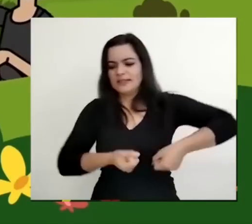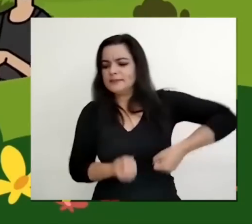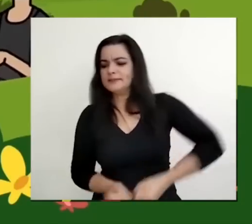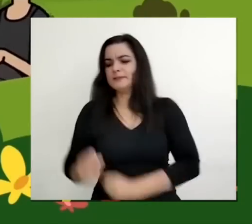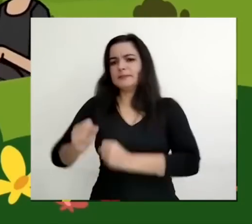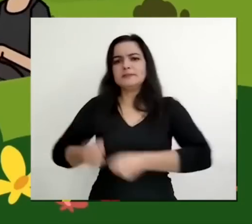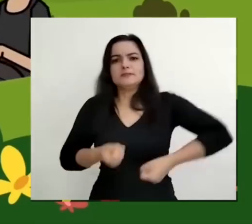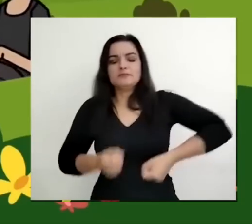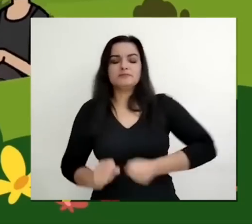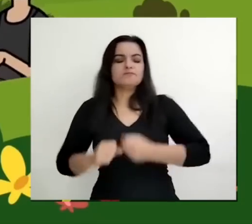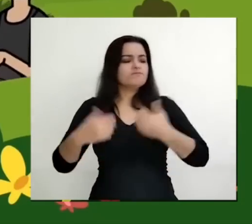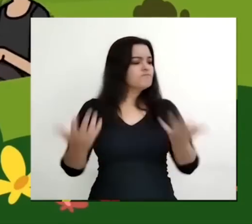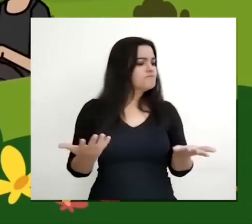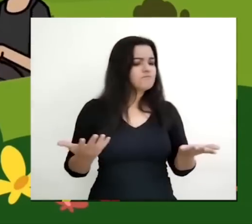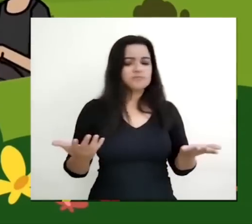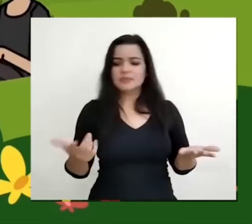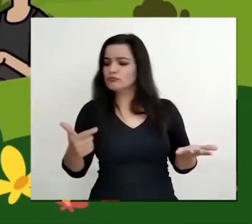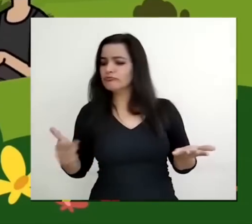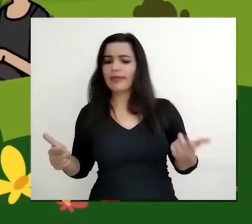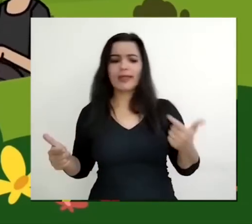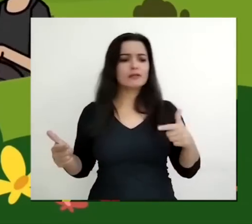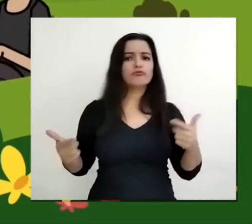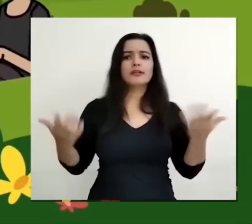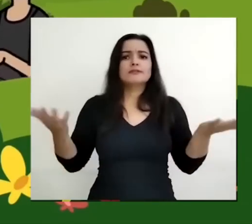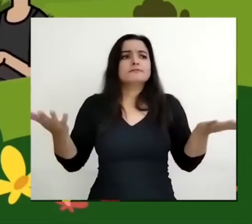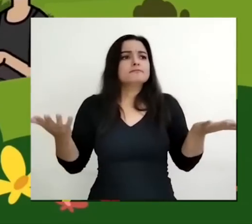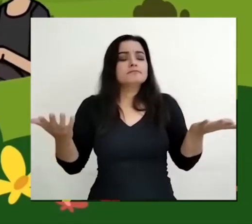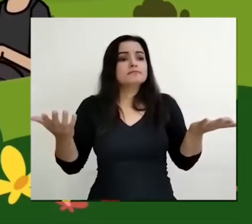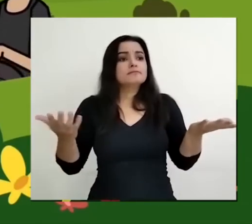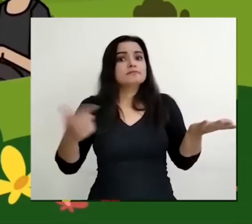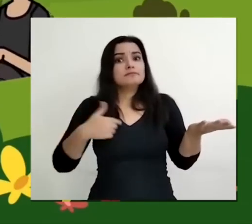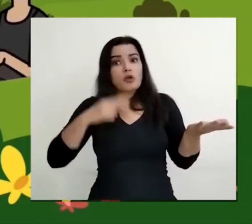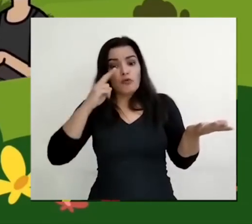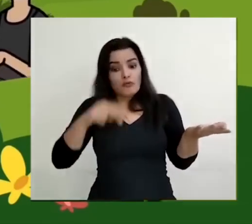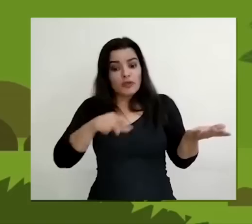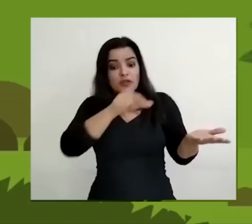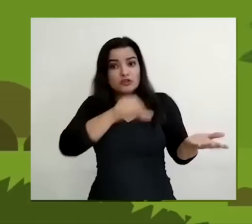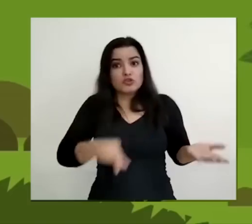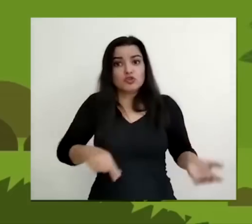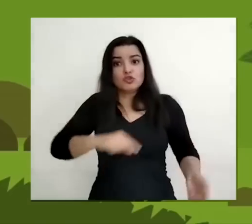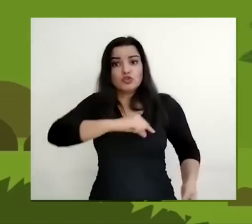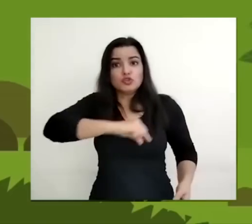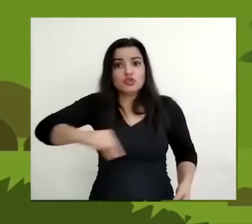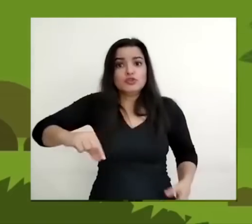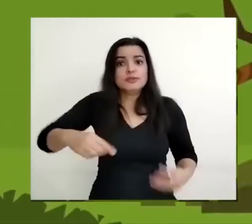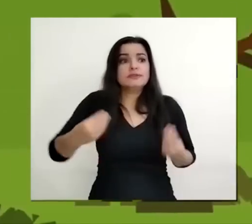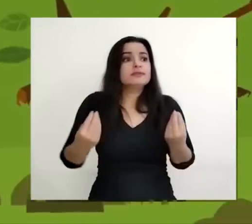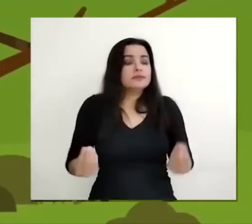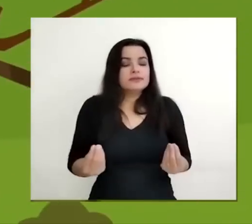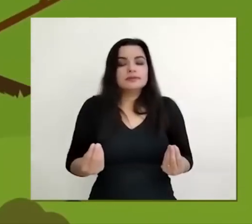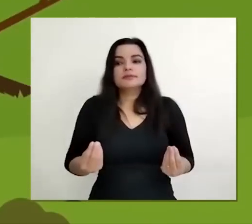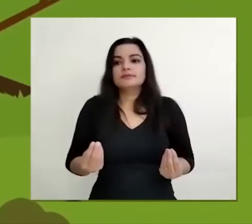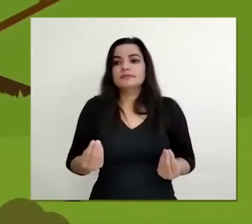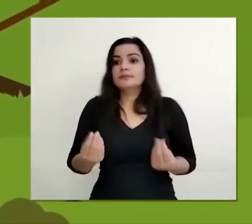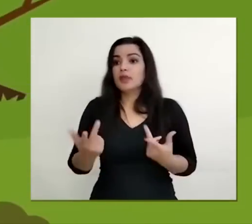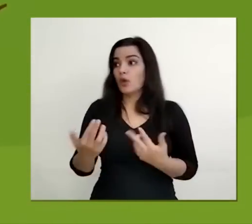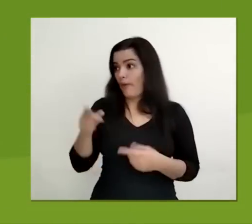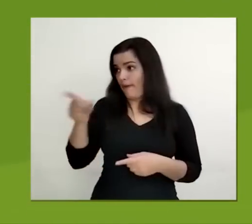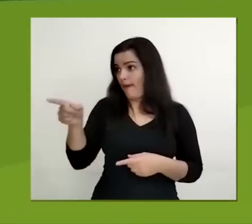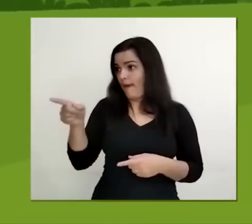Não pode ser. Tem que estar aqui. Tava marcado com um X. Sim, um X como aquele